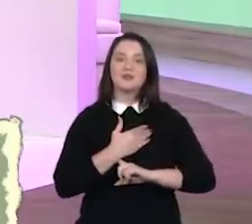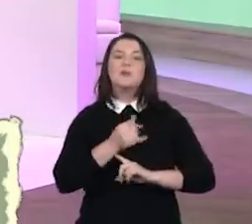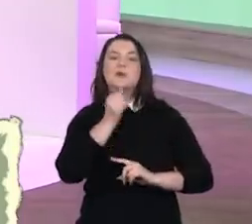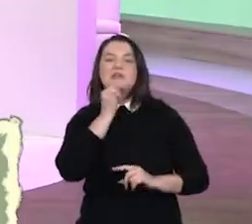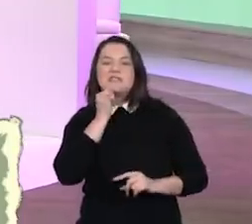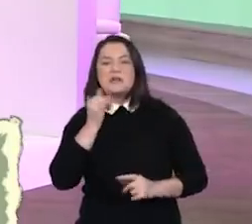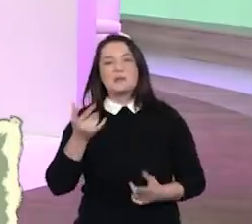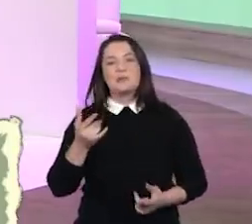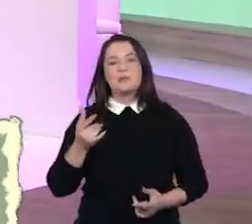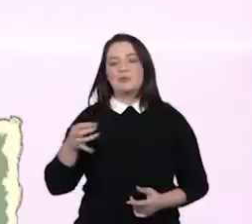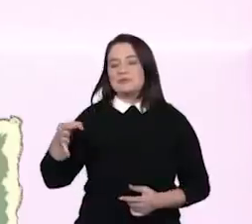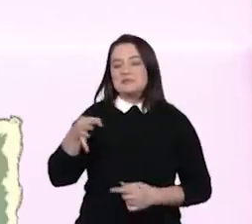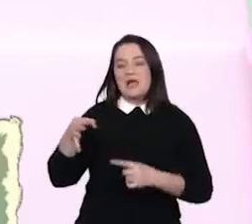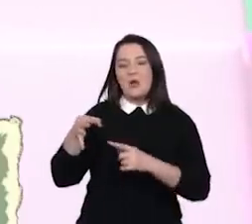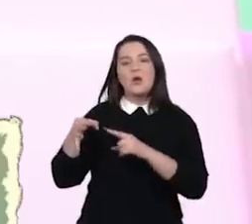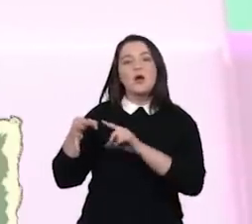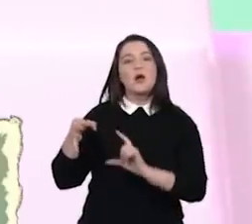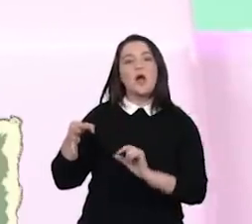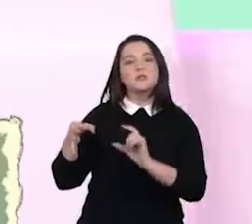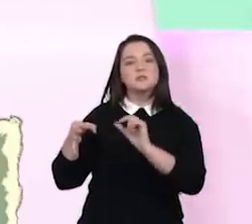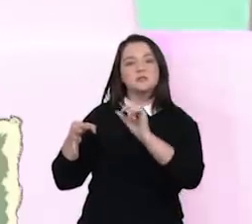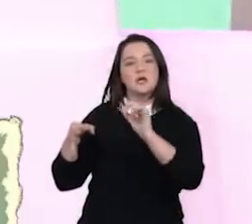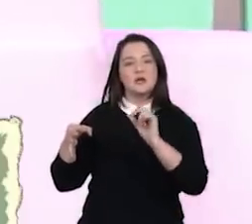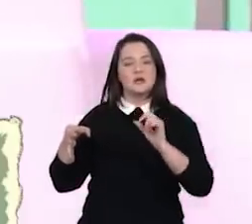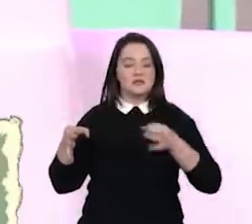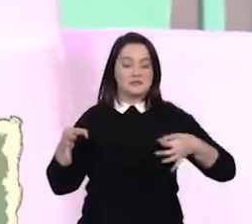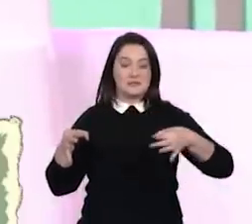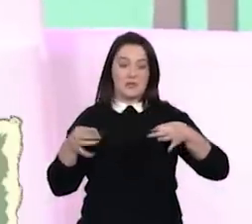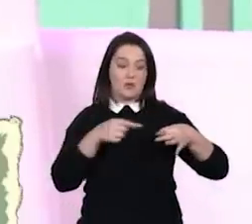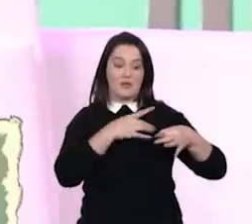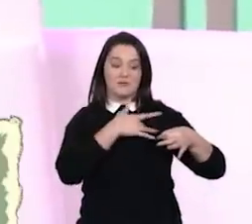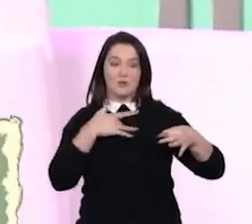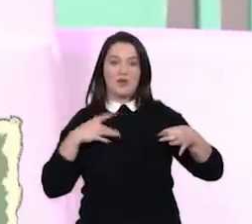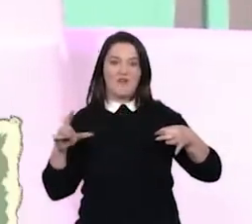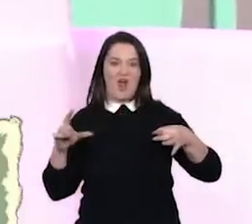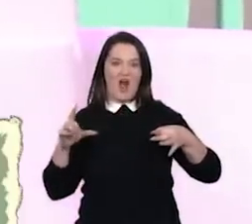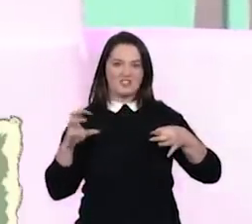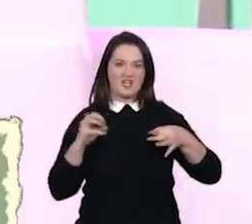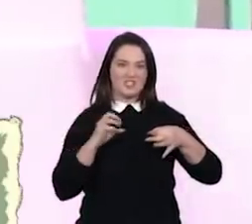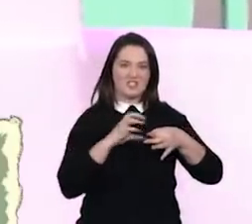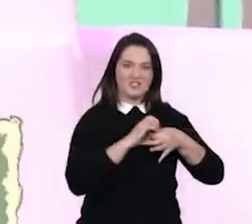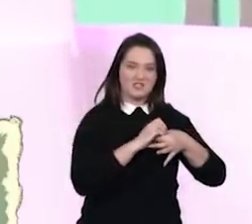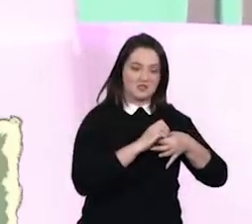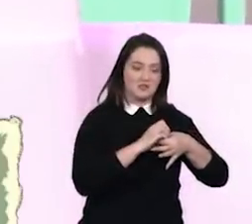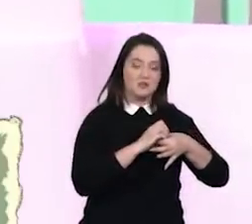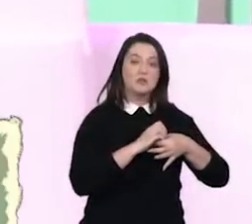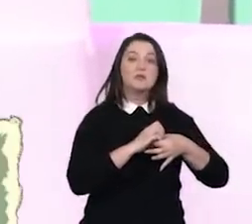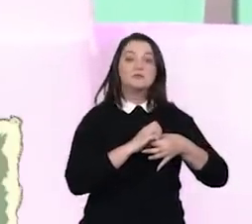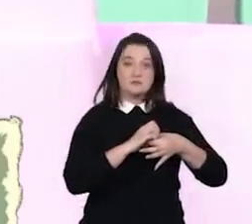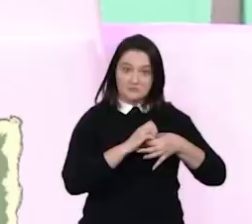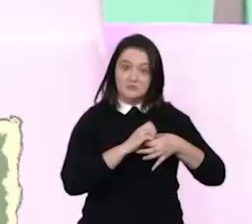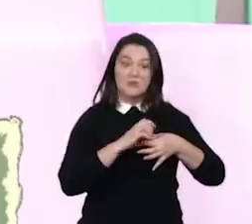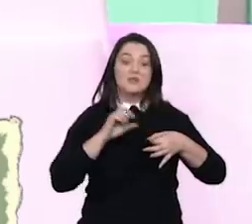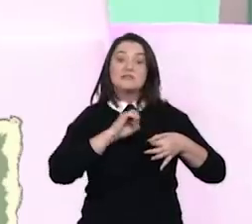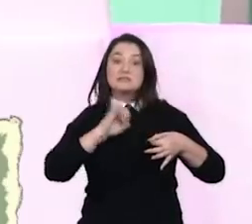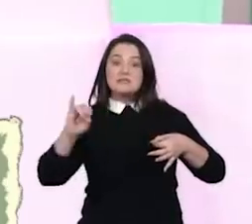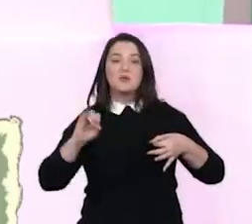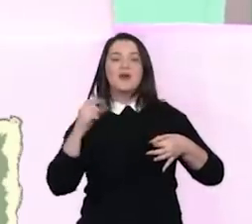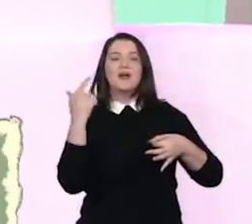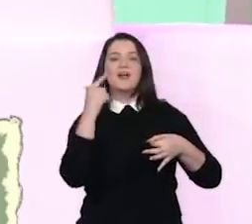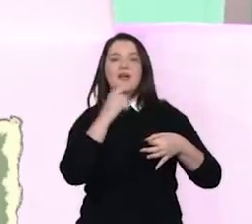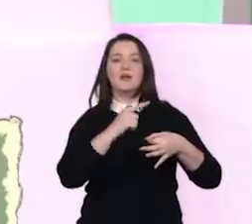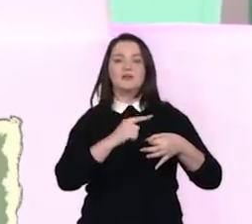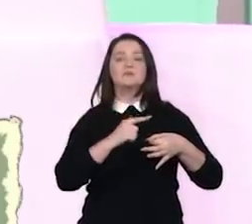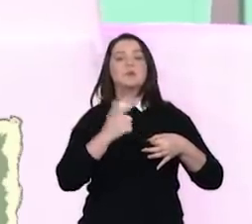células cancerígenas, que aumentam a proteção do seu corpo, que combatem tumores, todas elas podem